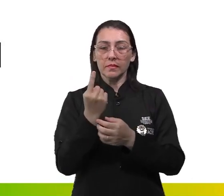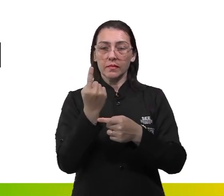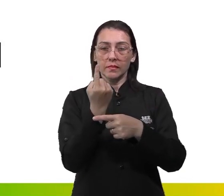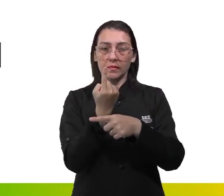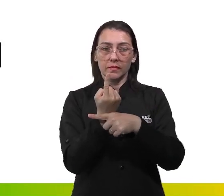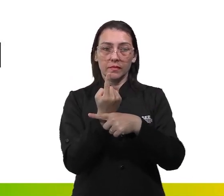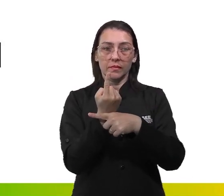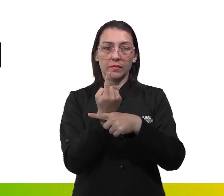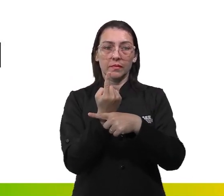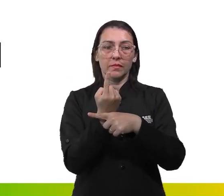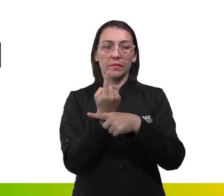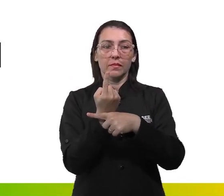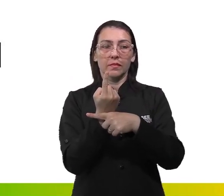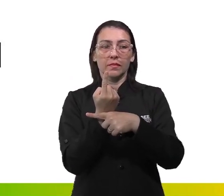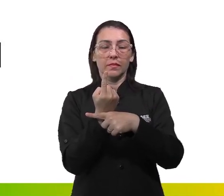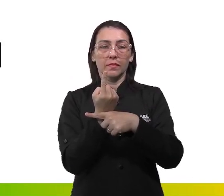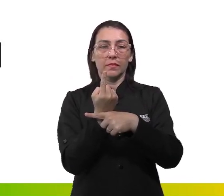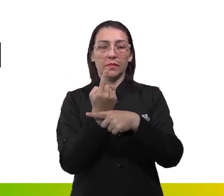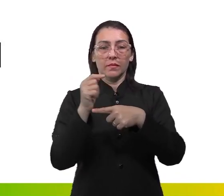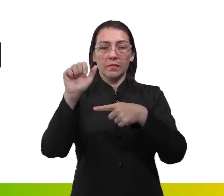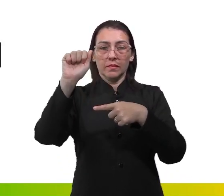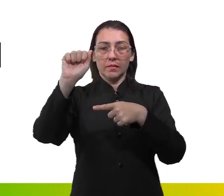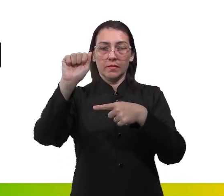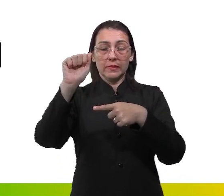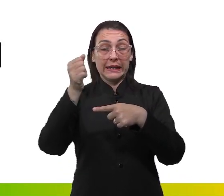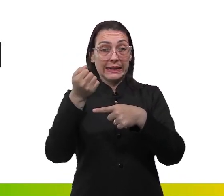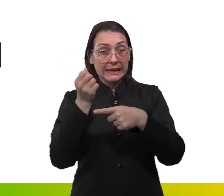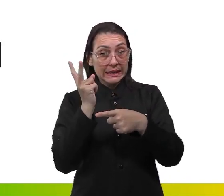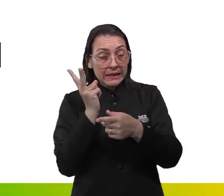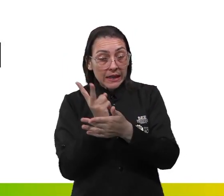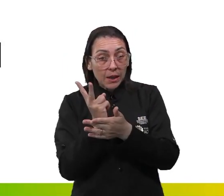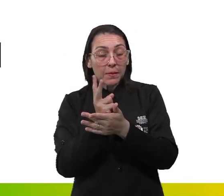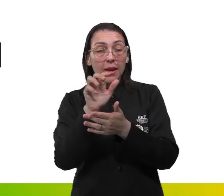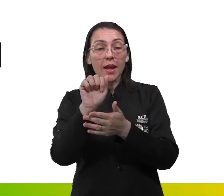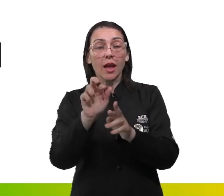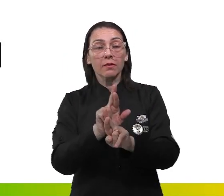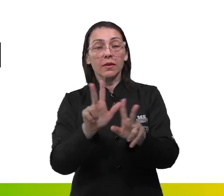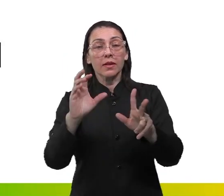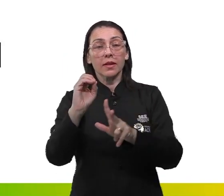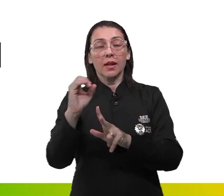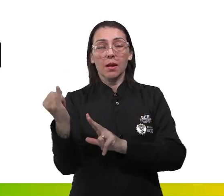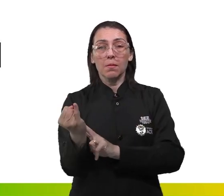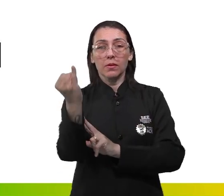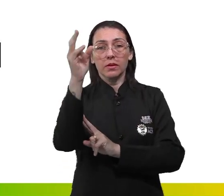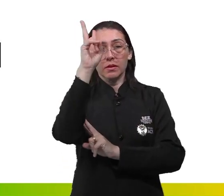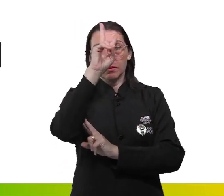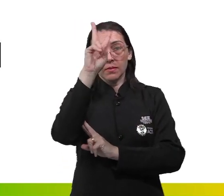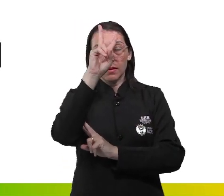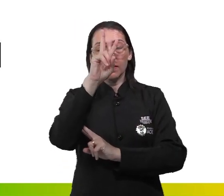A, sempre que A for diferente de 0. Isso é importante de lembrar.